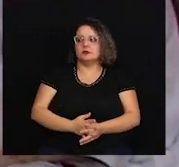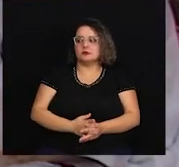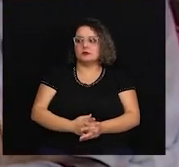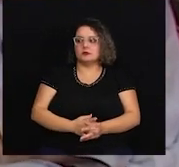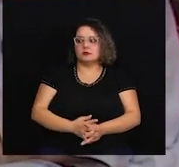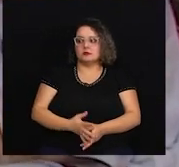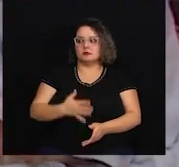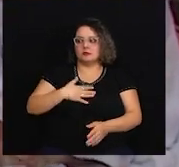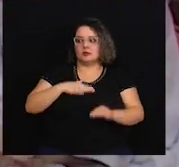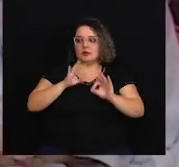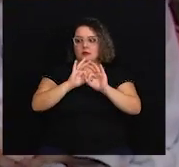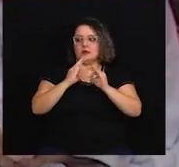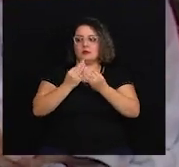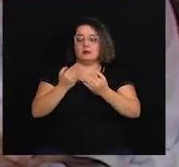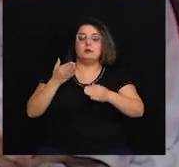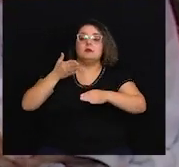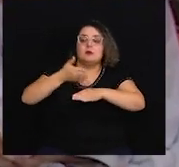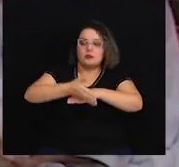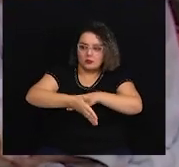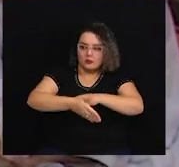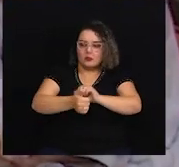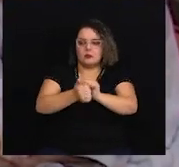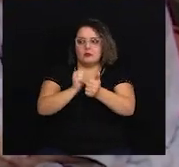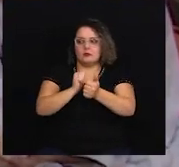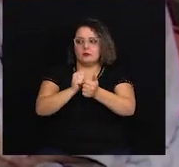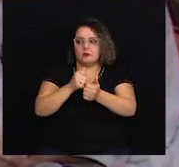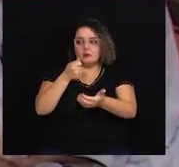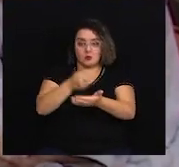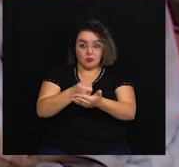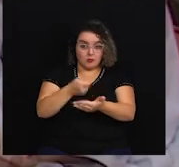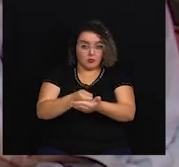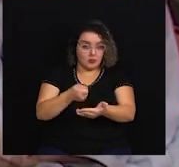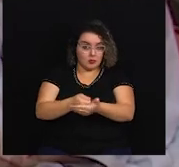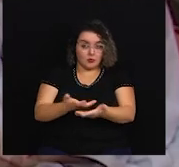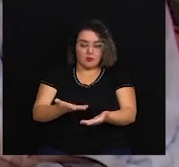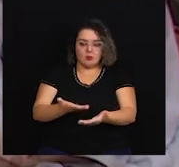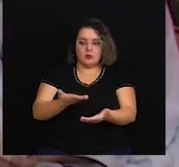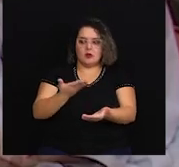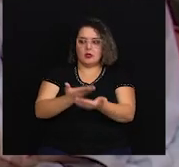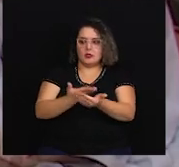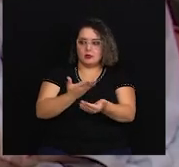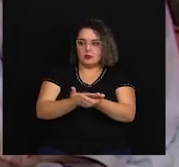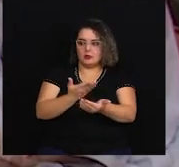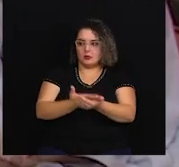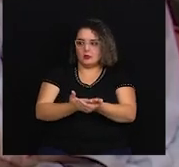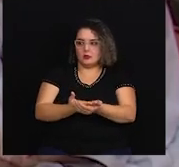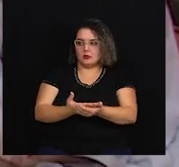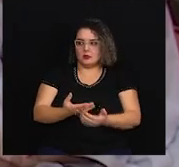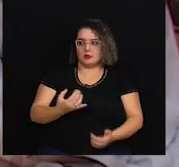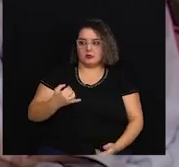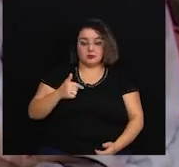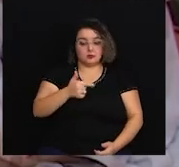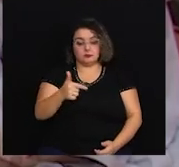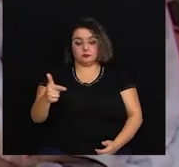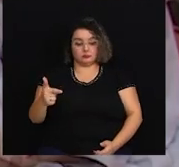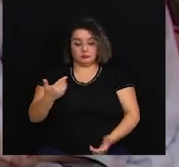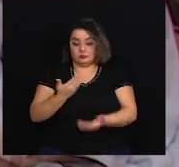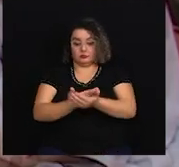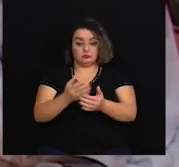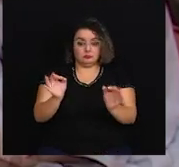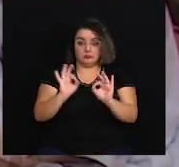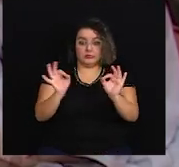família minha ingressou nos forte e obrigou praticamente a estudar que falava sem estudos e não vai ser ninguém